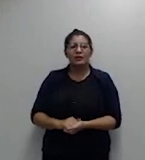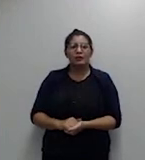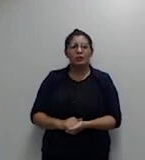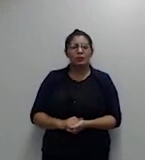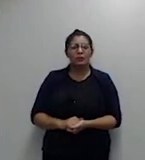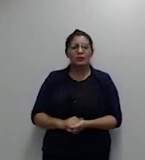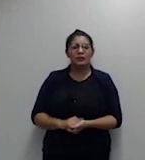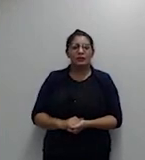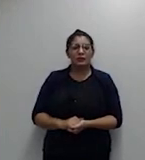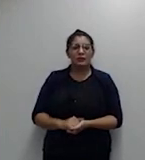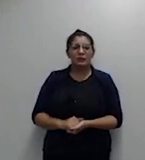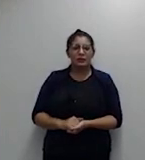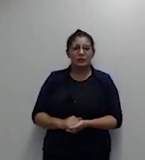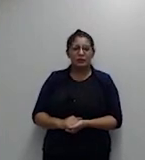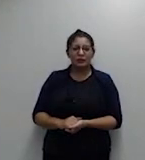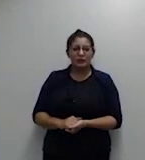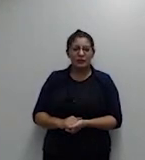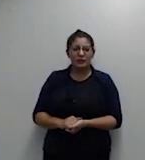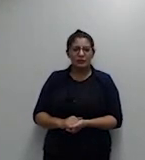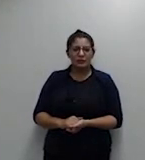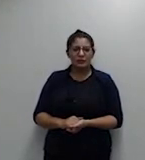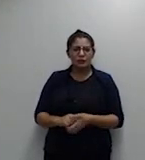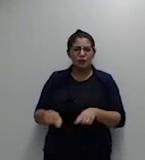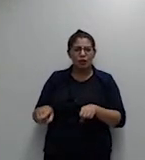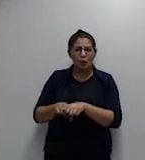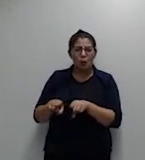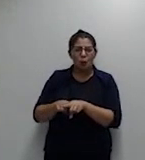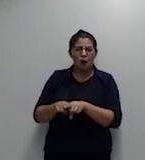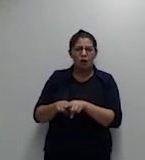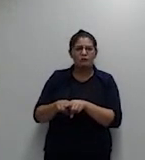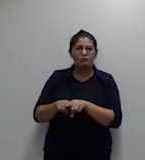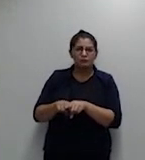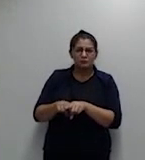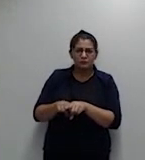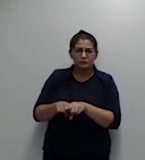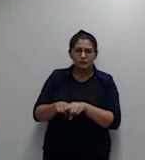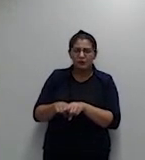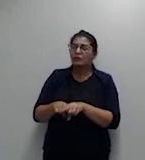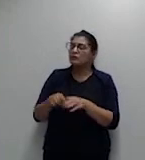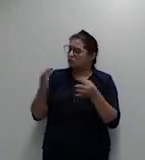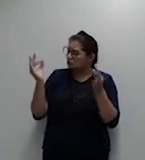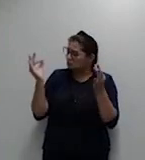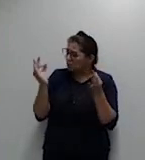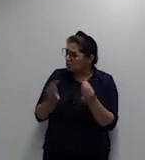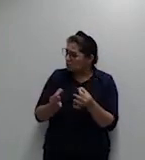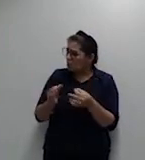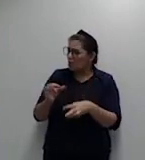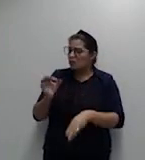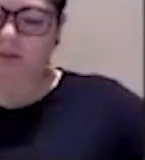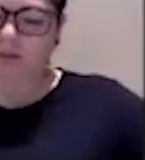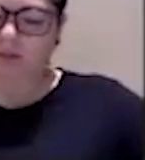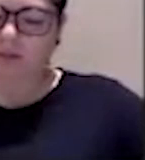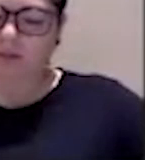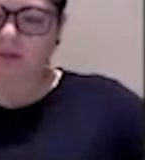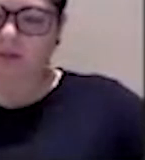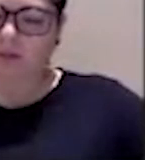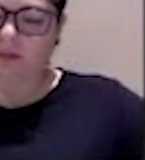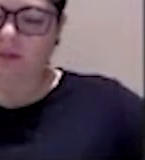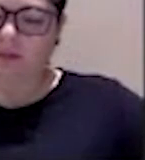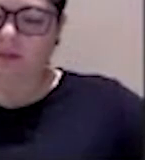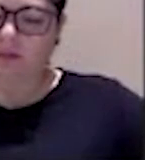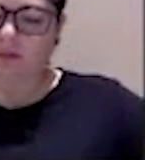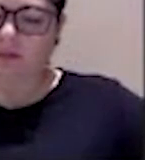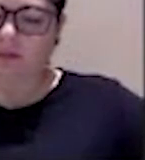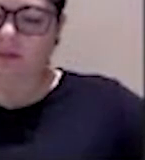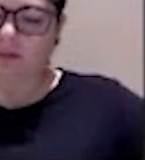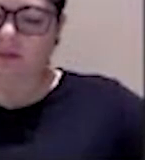outras coisas que as informações disponibilizadas pelas empresas envolvidas indicavam que mesmo antes da aquisição os